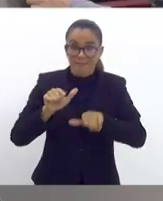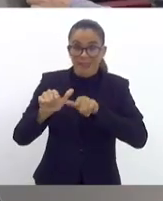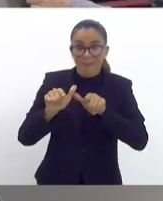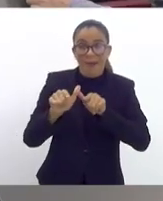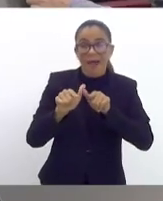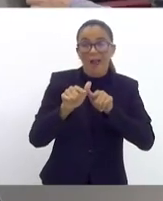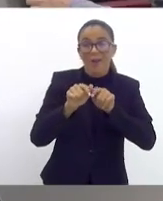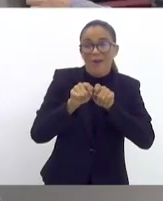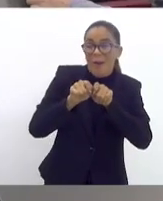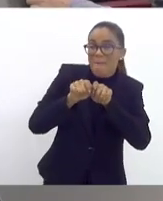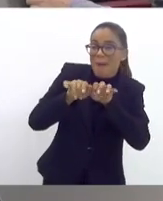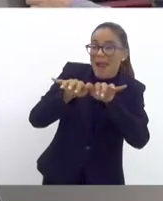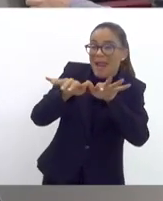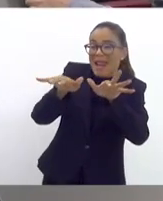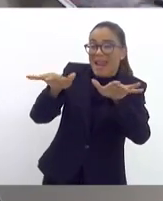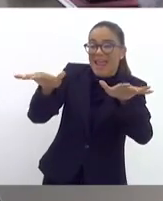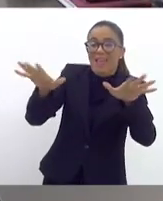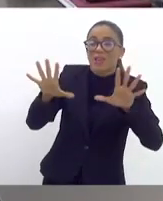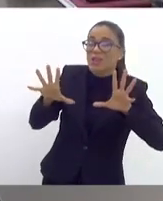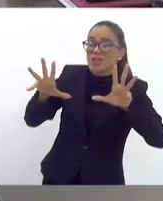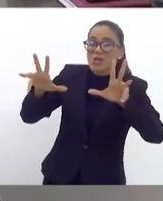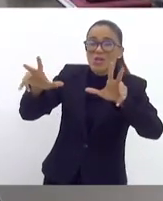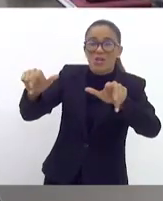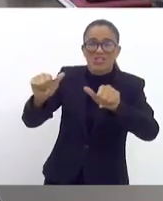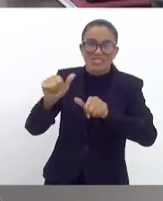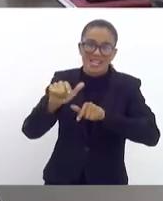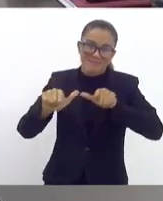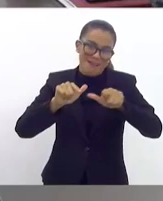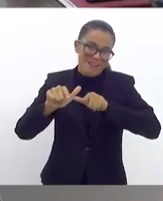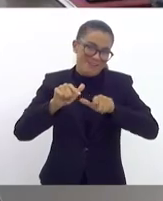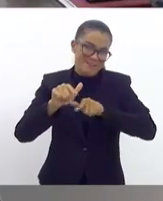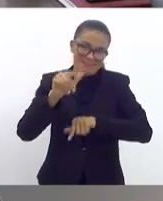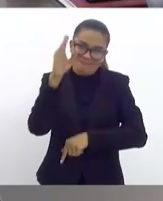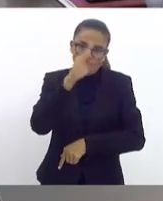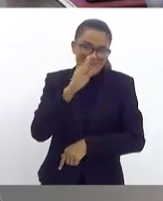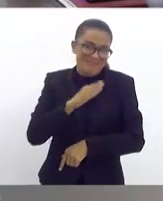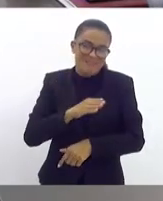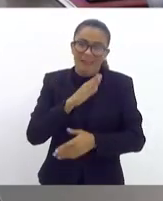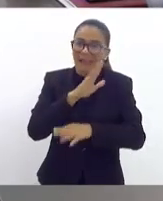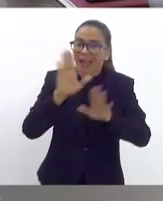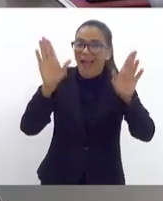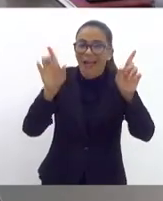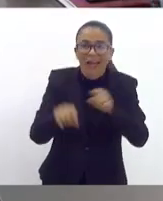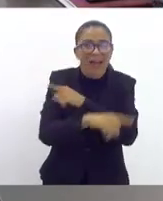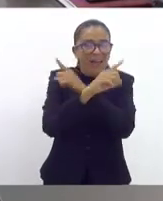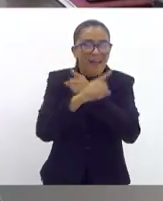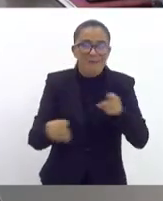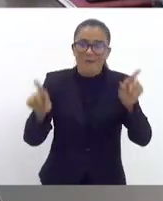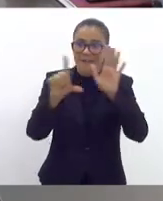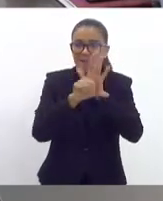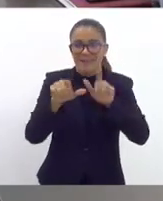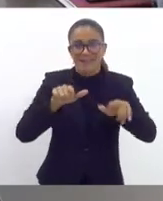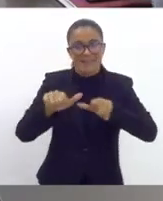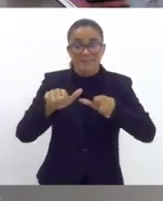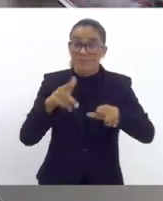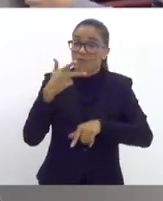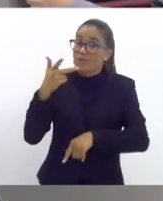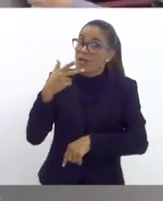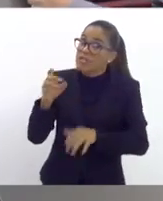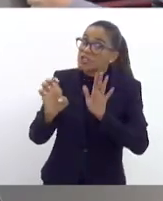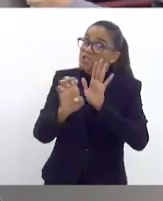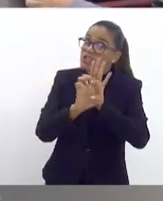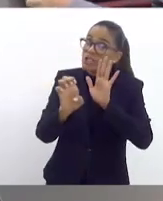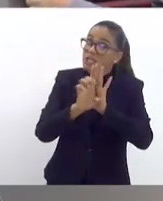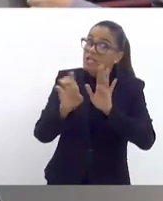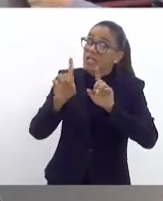estendida todos os trabalhadores do Brasil a gente acabar com as leis trabalhistas não mas eu não tô falando lei trabalhista estou falando de estatuto